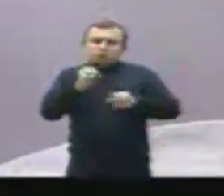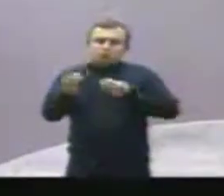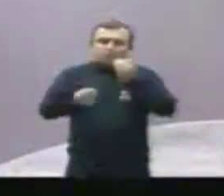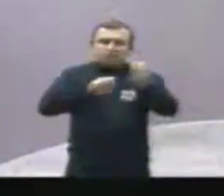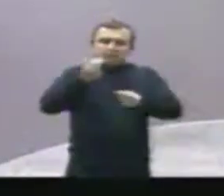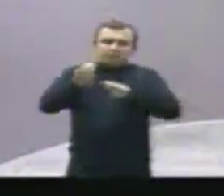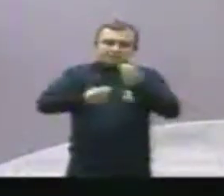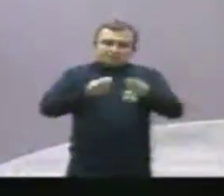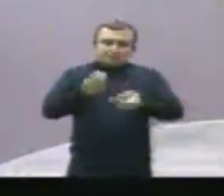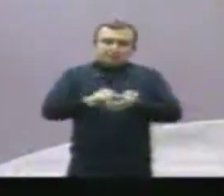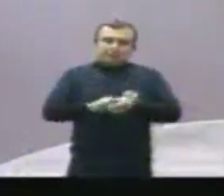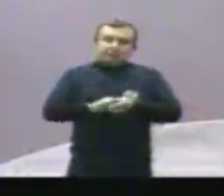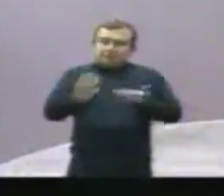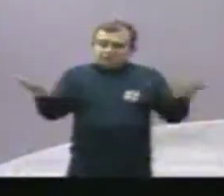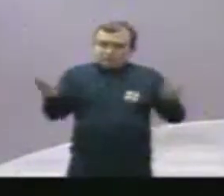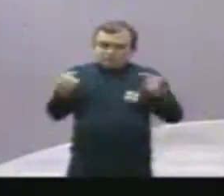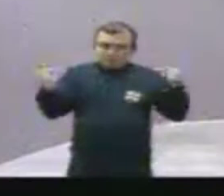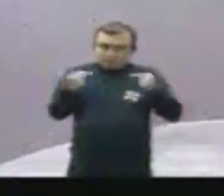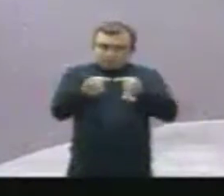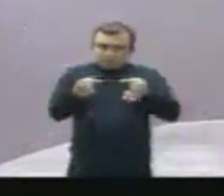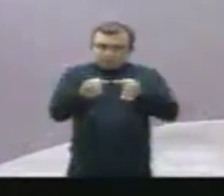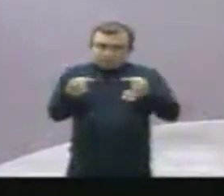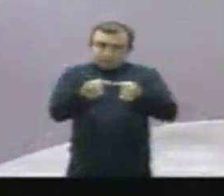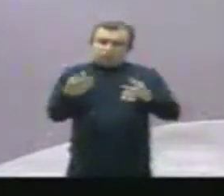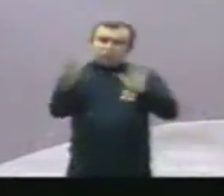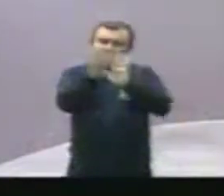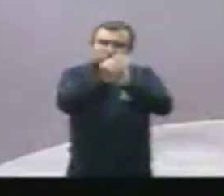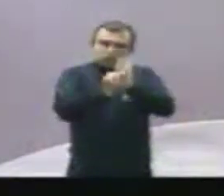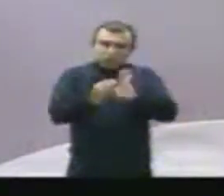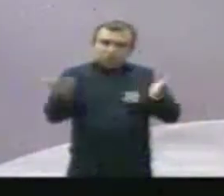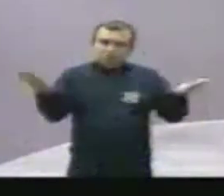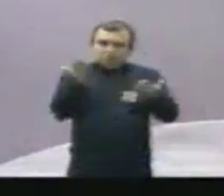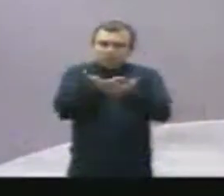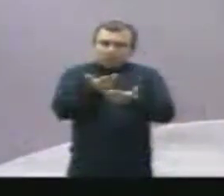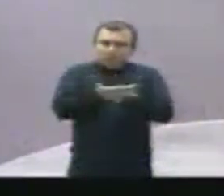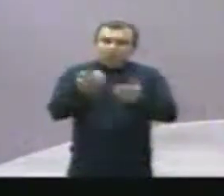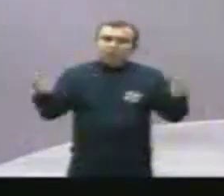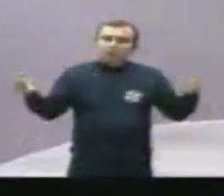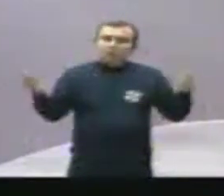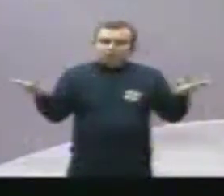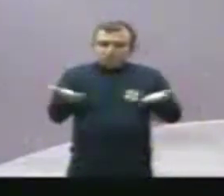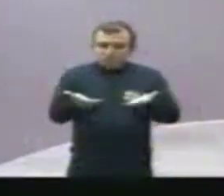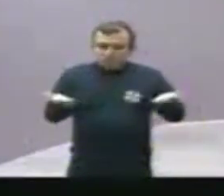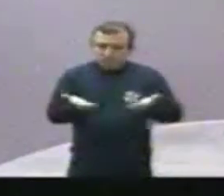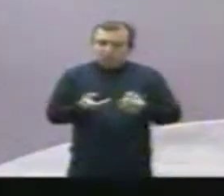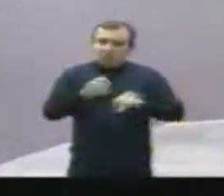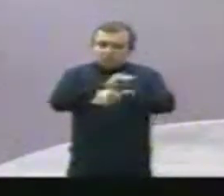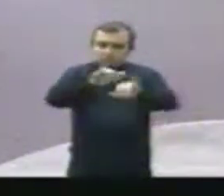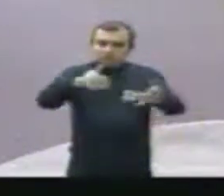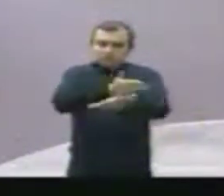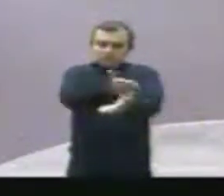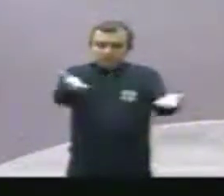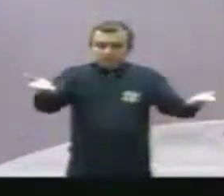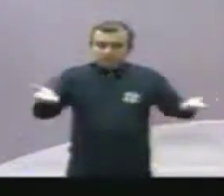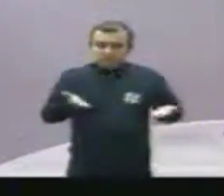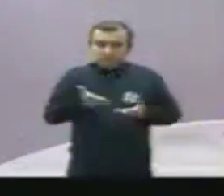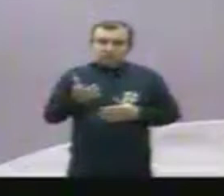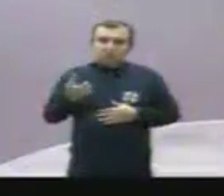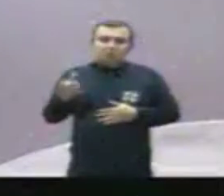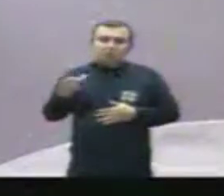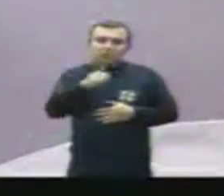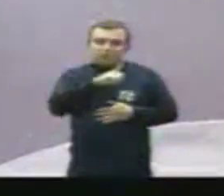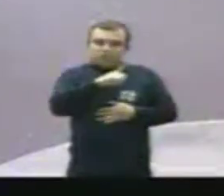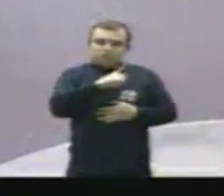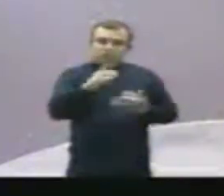aí nós vamos entrar na parte prática de aplicação desse conteúdo na aula de hoje. Eu quero falar para você que existem